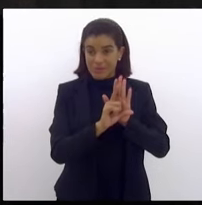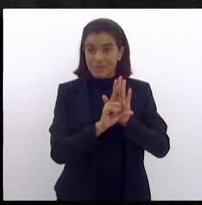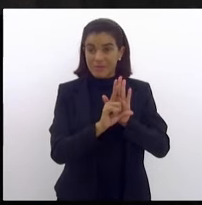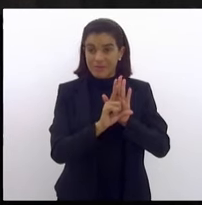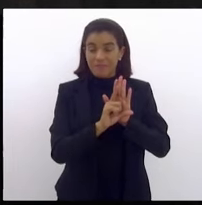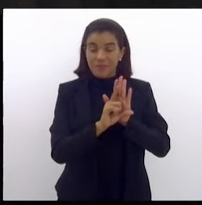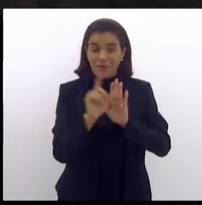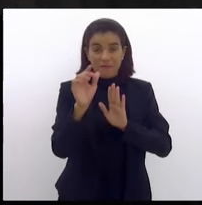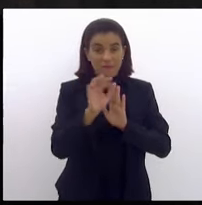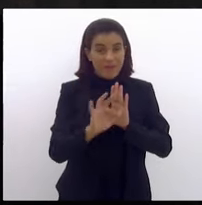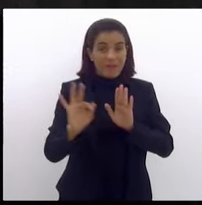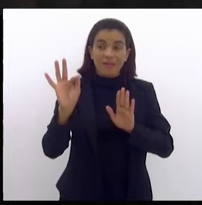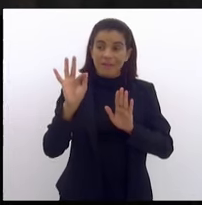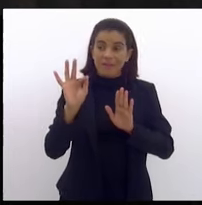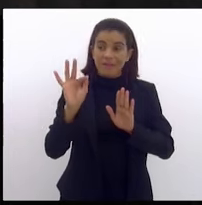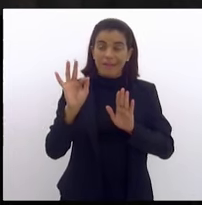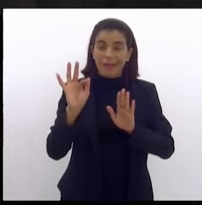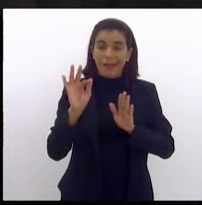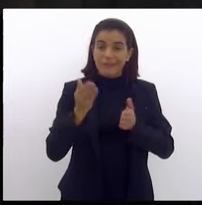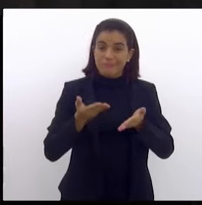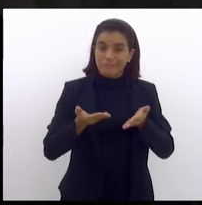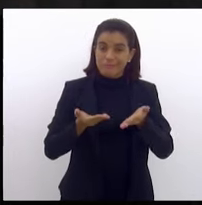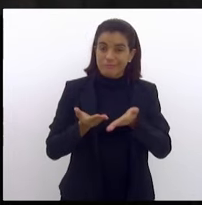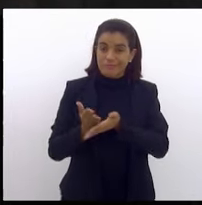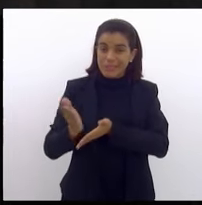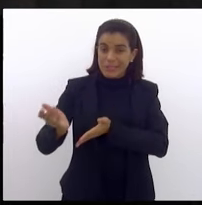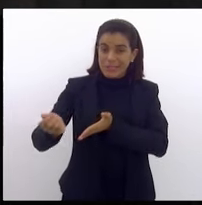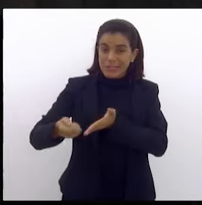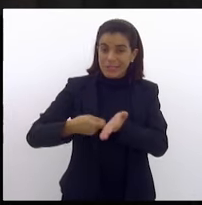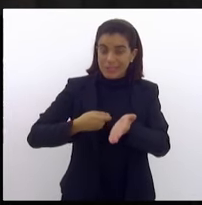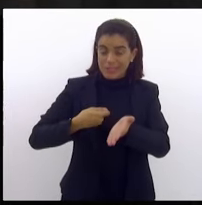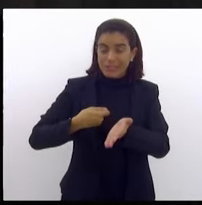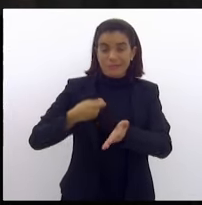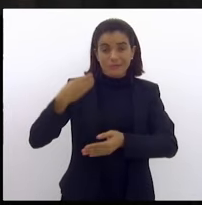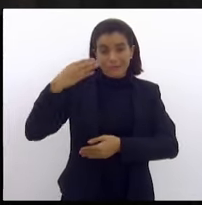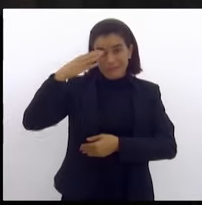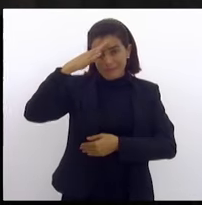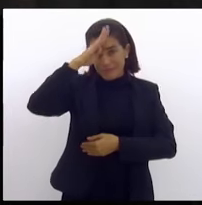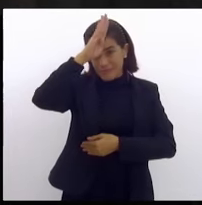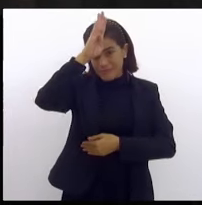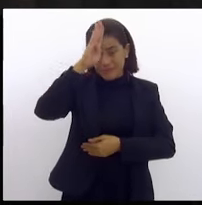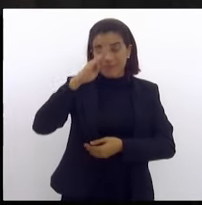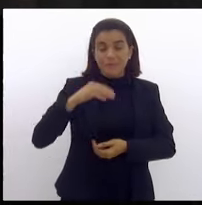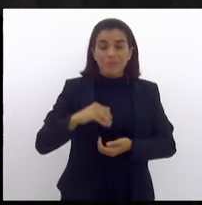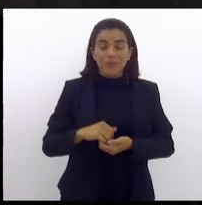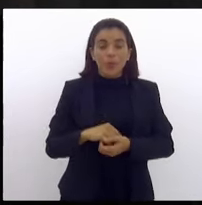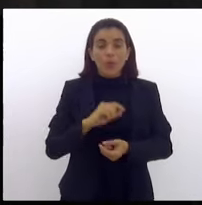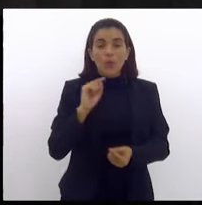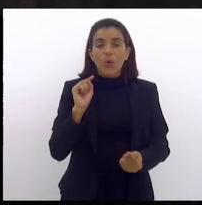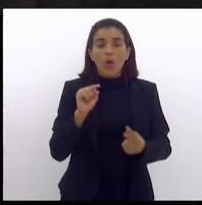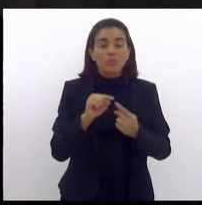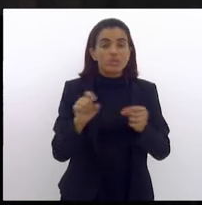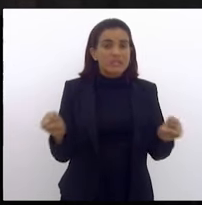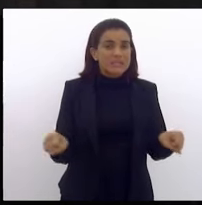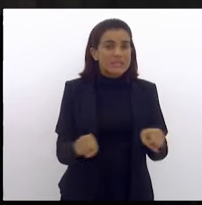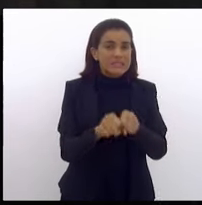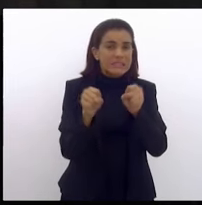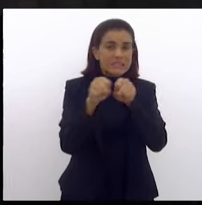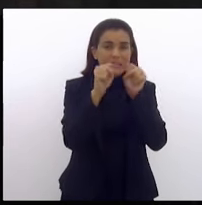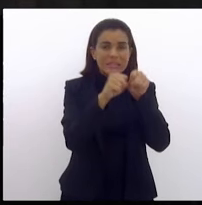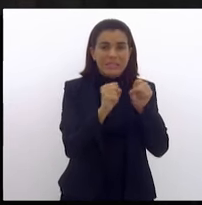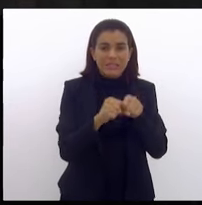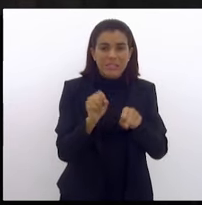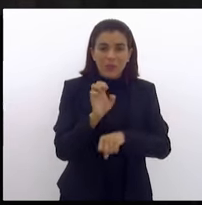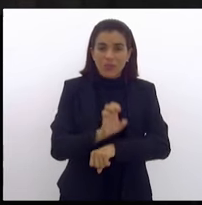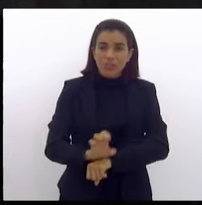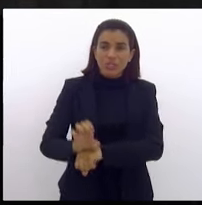por leis federais sancionadas pelo presidente Bolsonaro, visando quebrar os estados brasileiros.